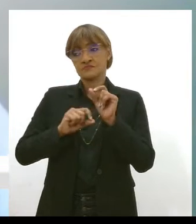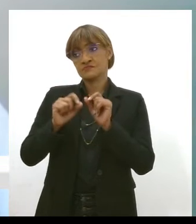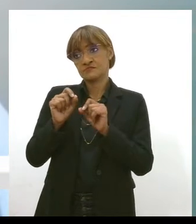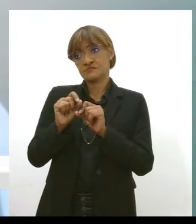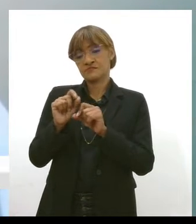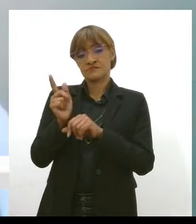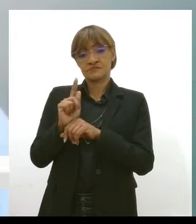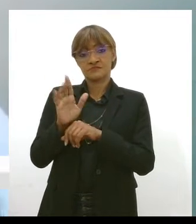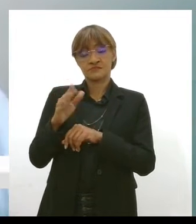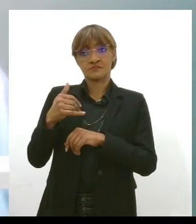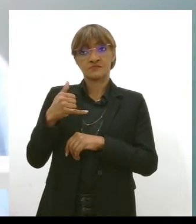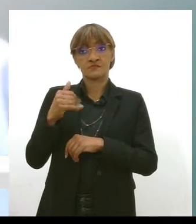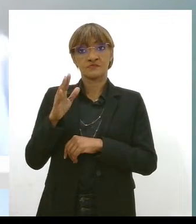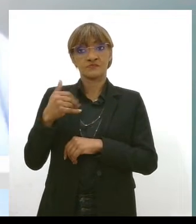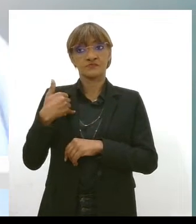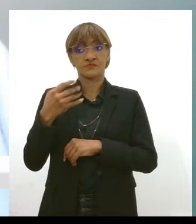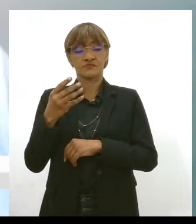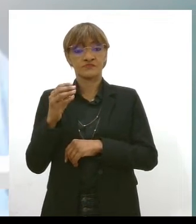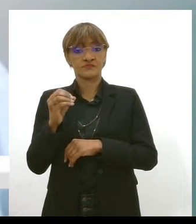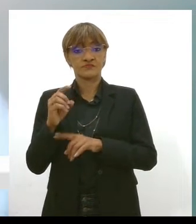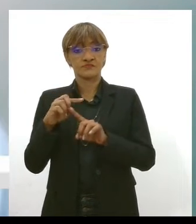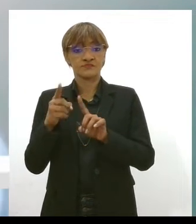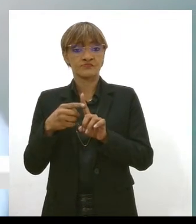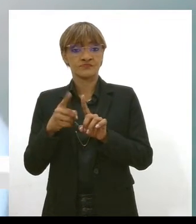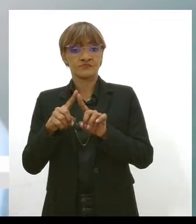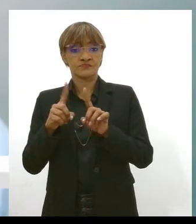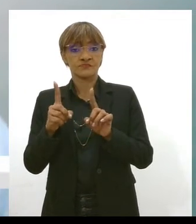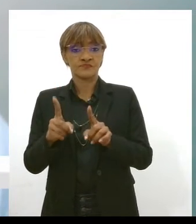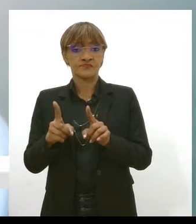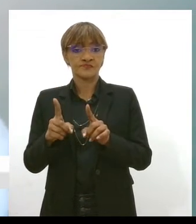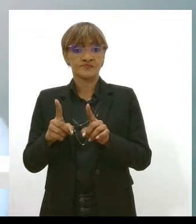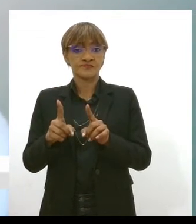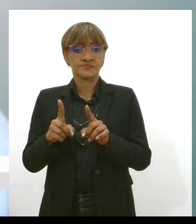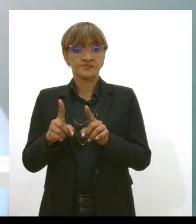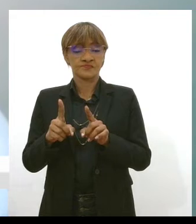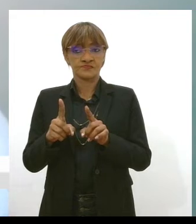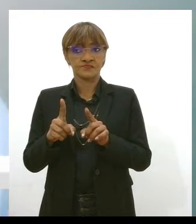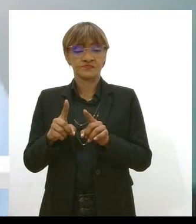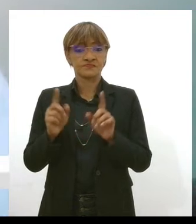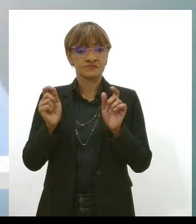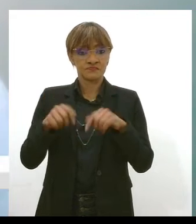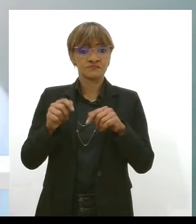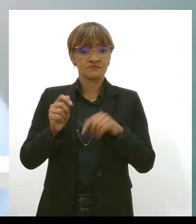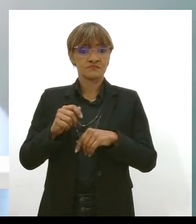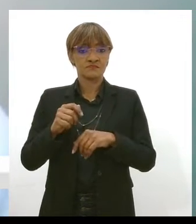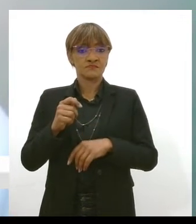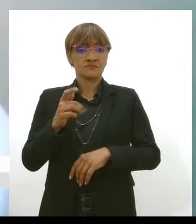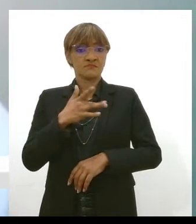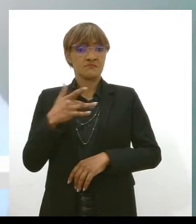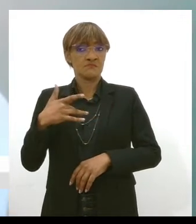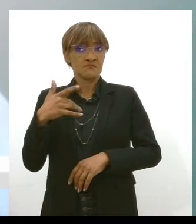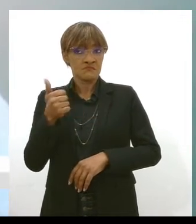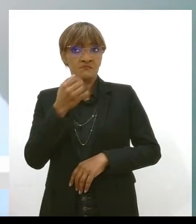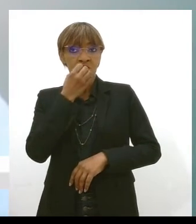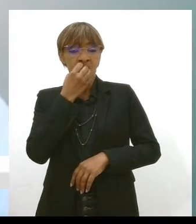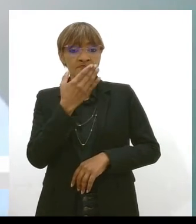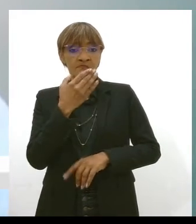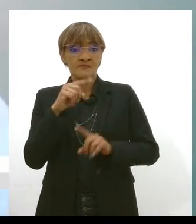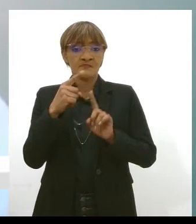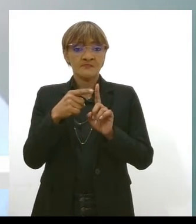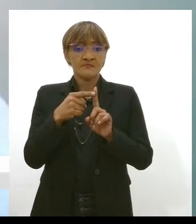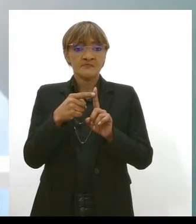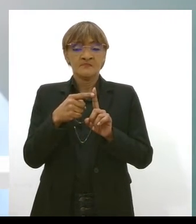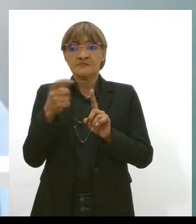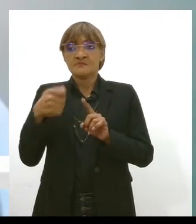Mas se a gestação estivesse bem, né, se estivesse transcorrendo tudo bem, não era alto risco. Mas